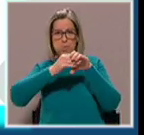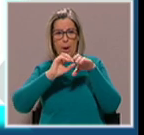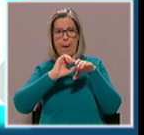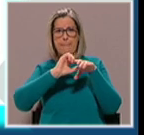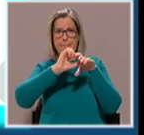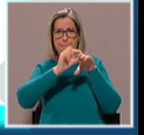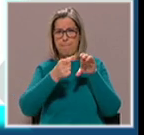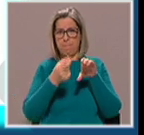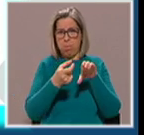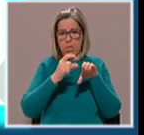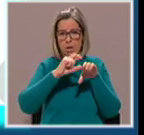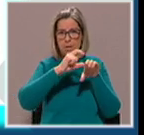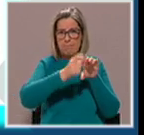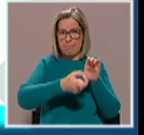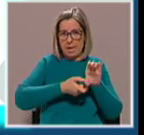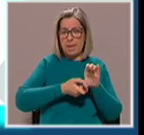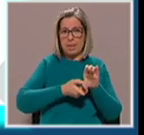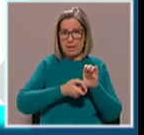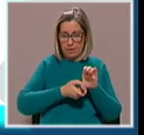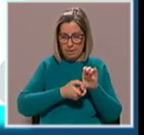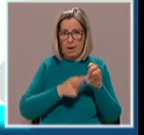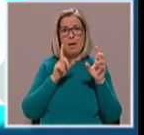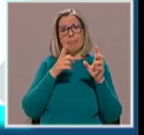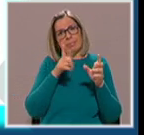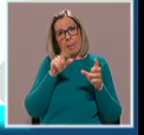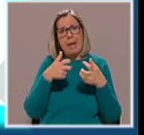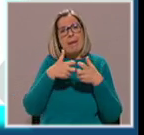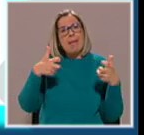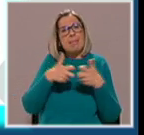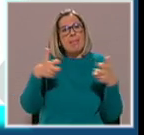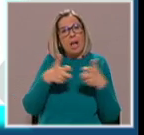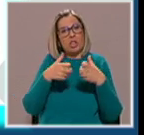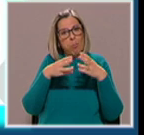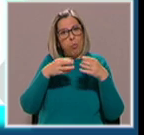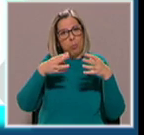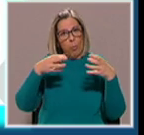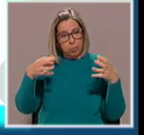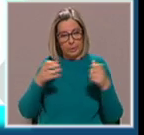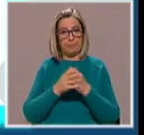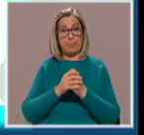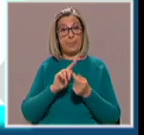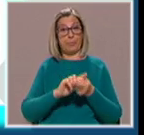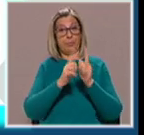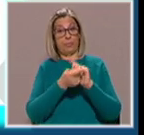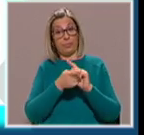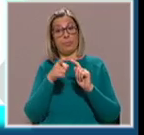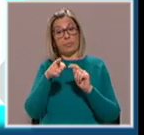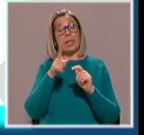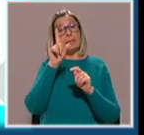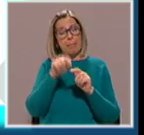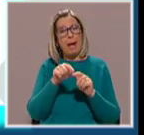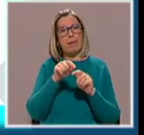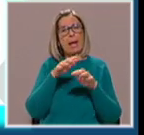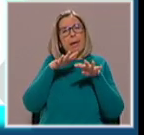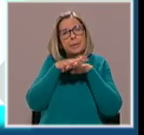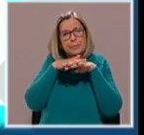diâmetro, a sua espessura vai ser maior e são mais elásticas. Em relação aos capilares sanguíneos, também já vimos nas